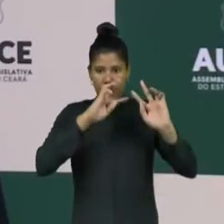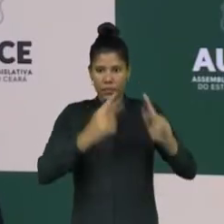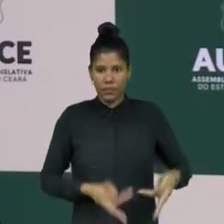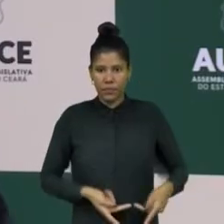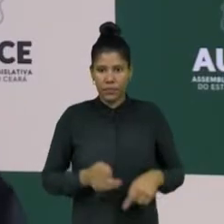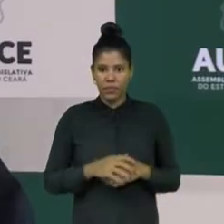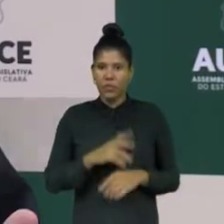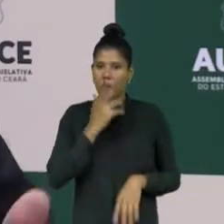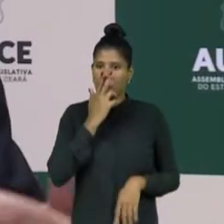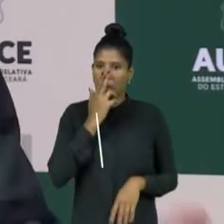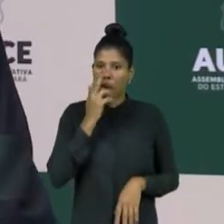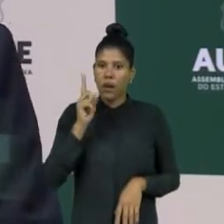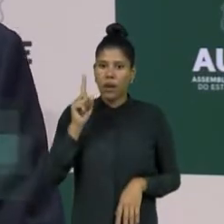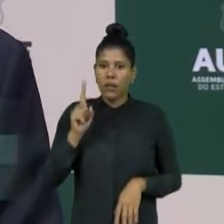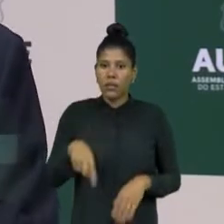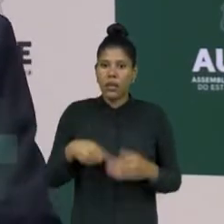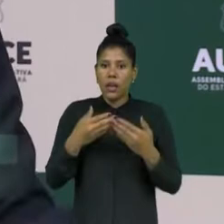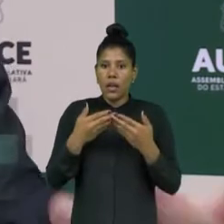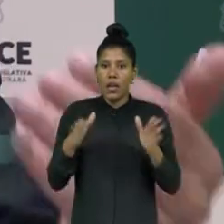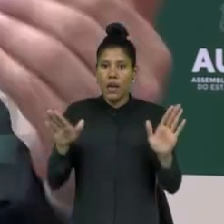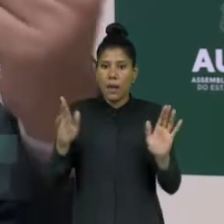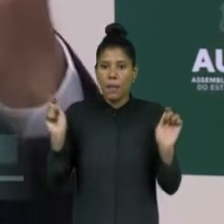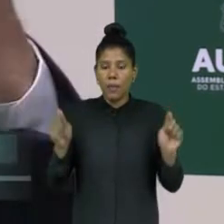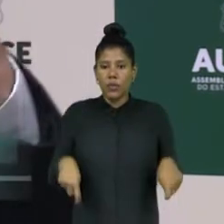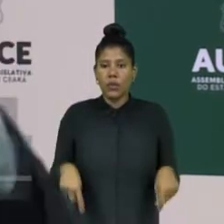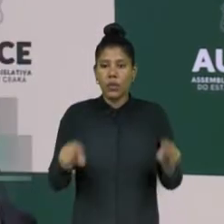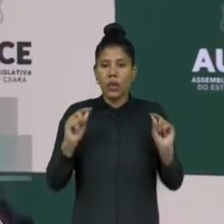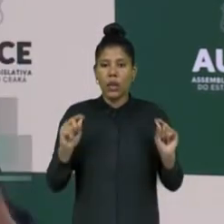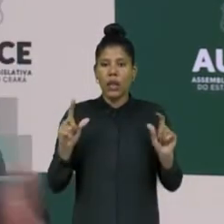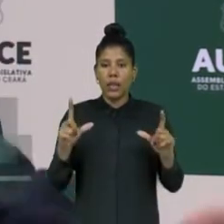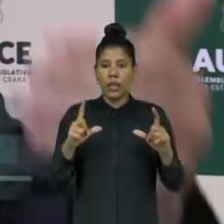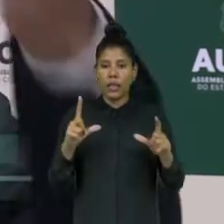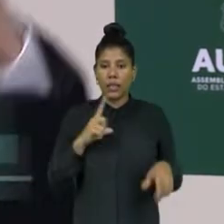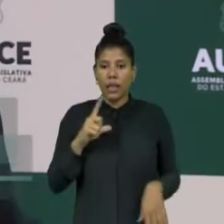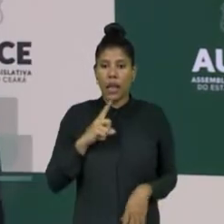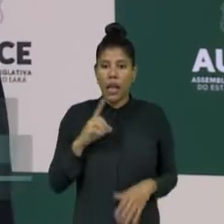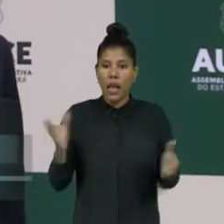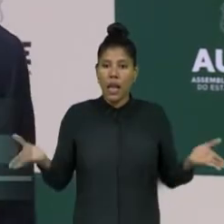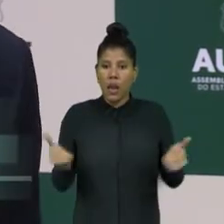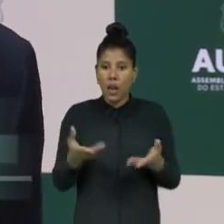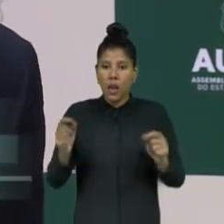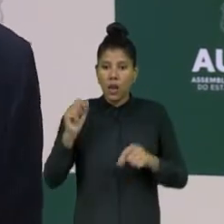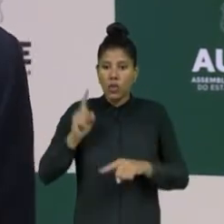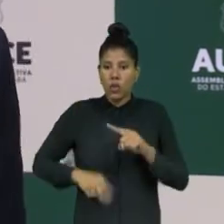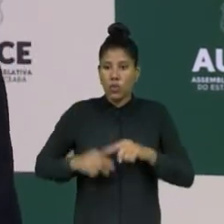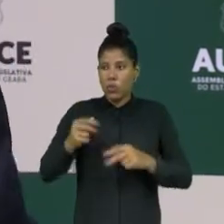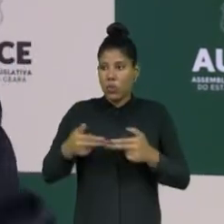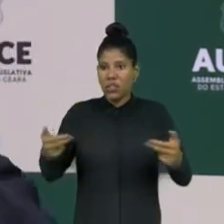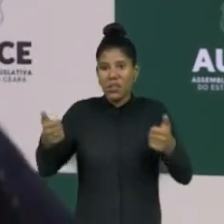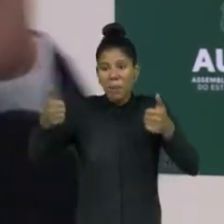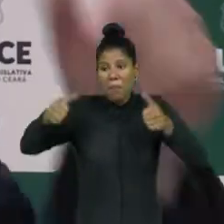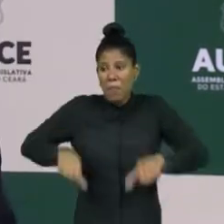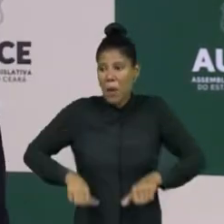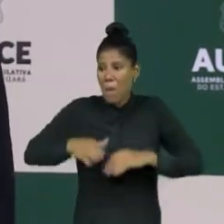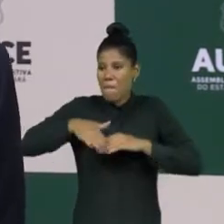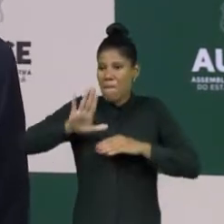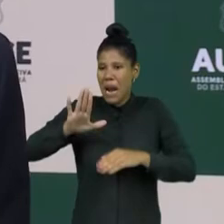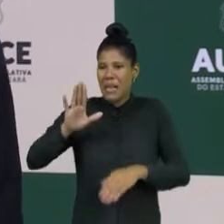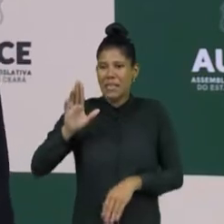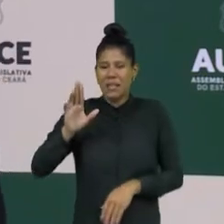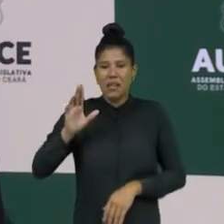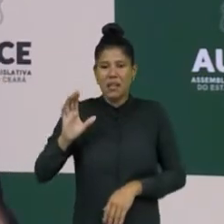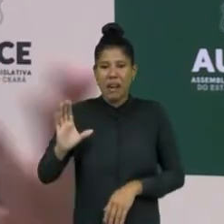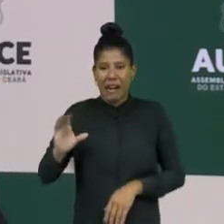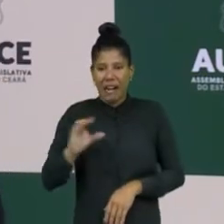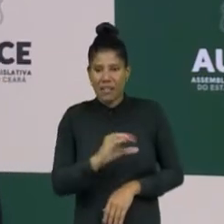possibilidade, né, inclusive, de agora termos, né, substâncias ainda mais cancerígenas. E ele altera toda